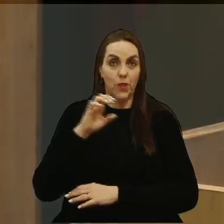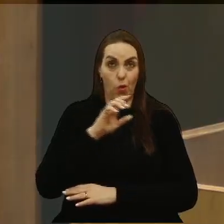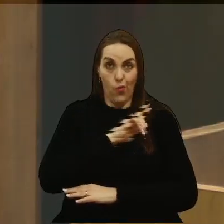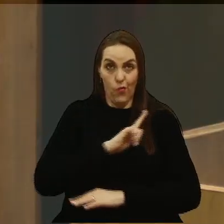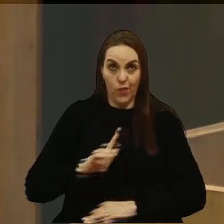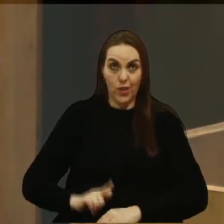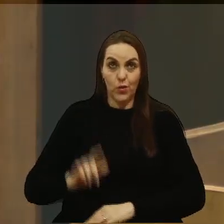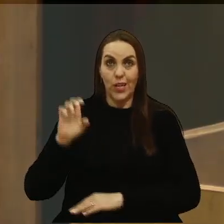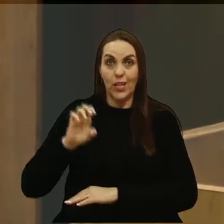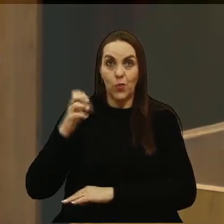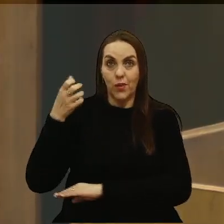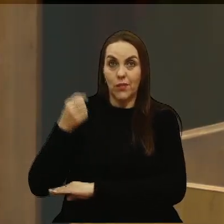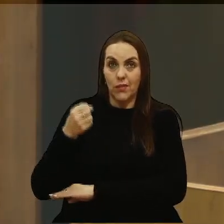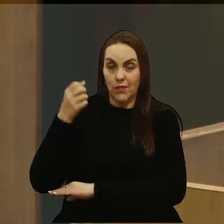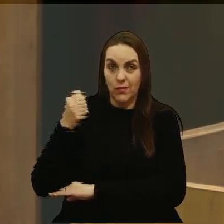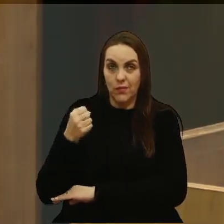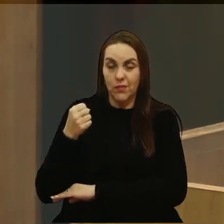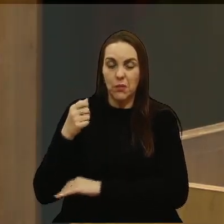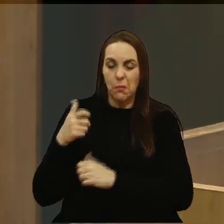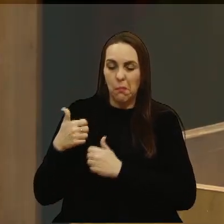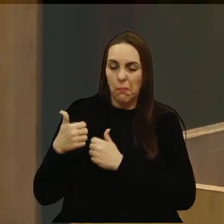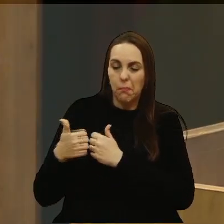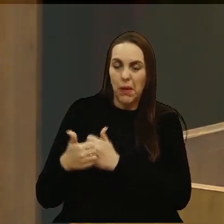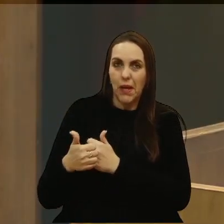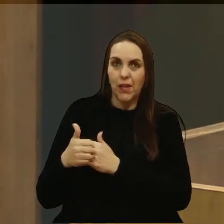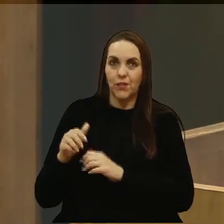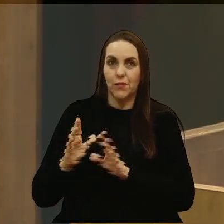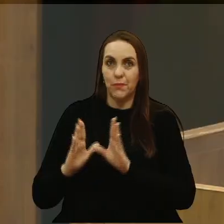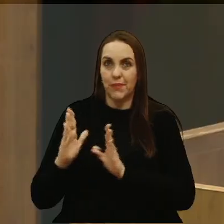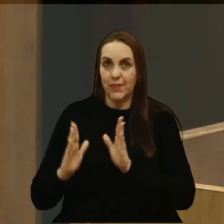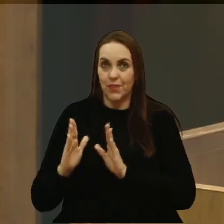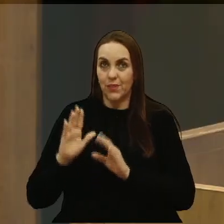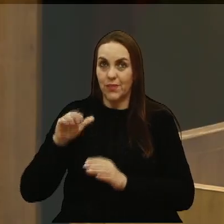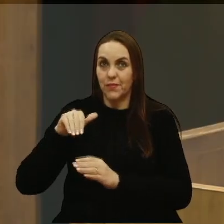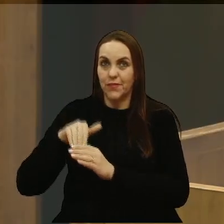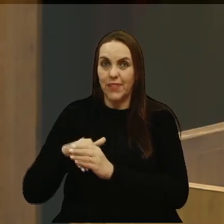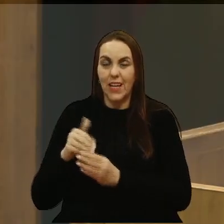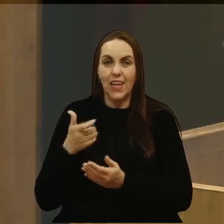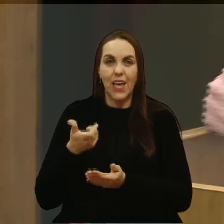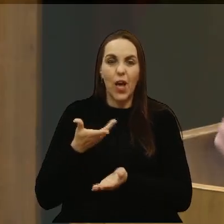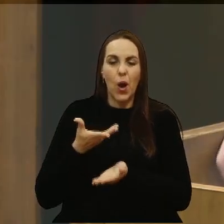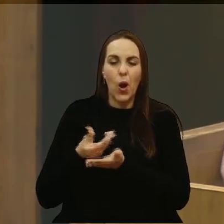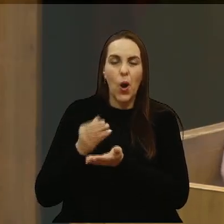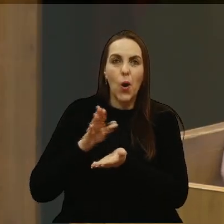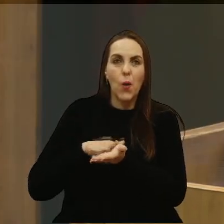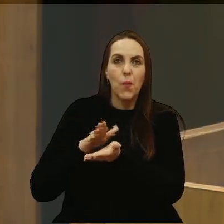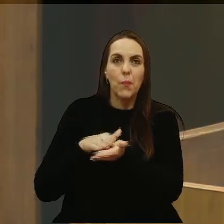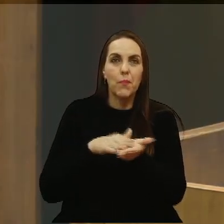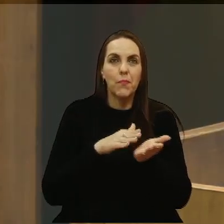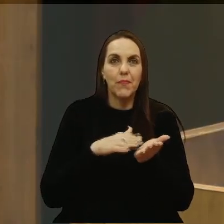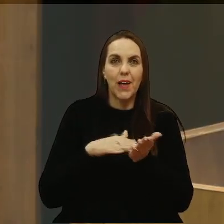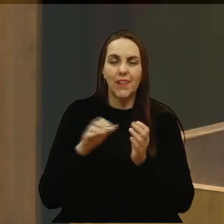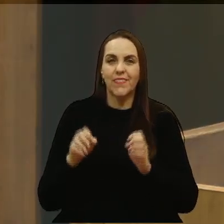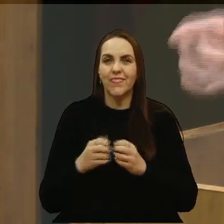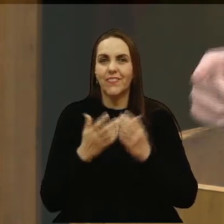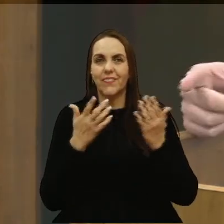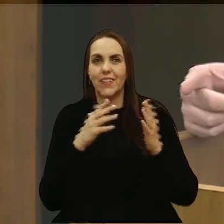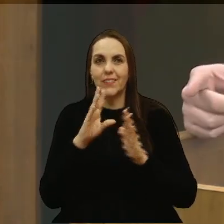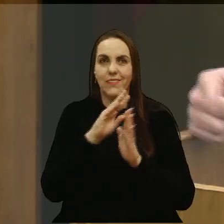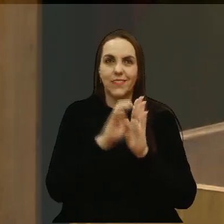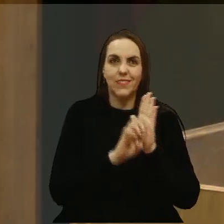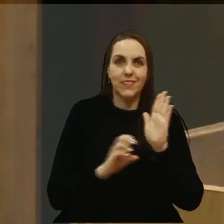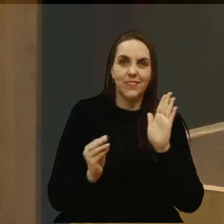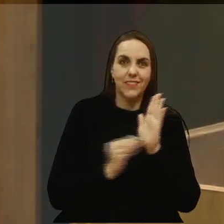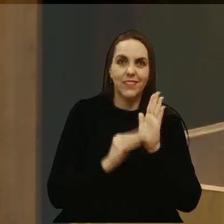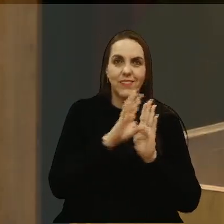às vésperas do período eleitoral, quer comprar os deputados com a farra das emendas. Todos. Isso tem